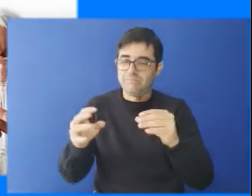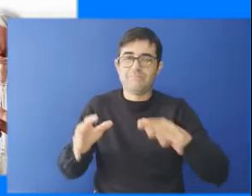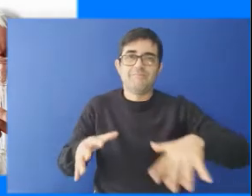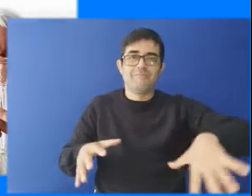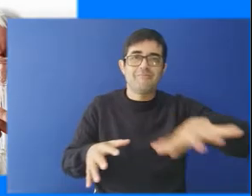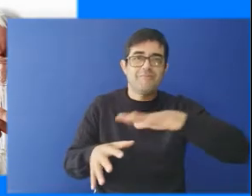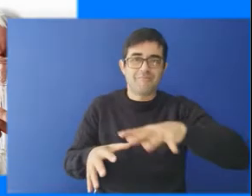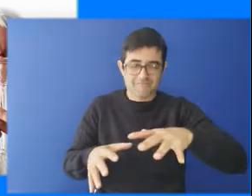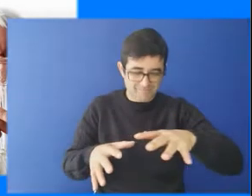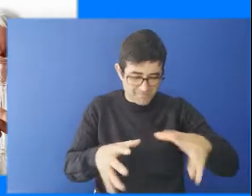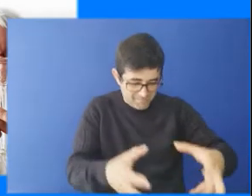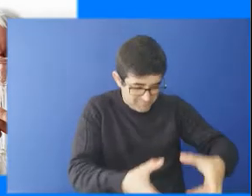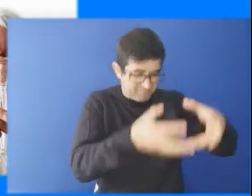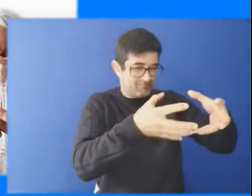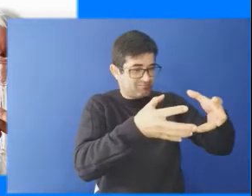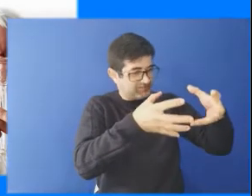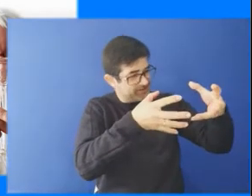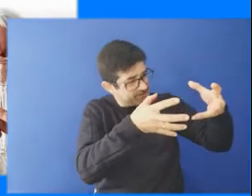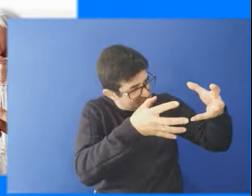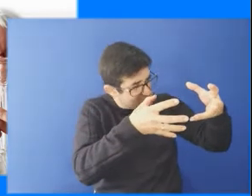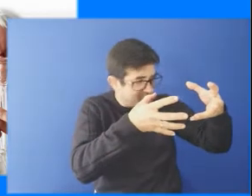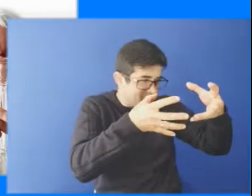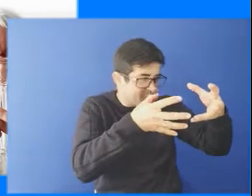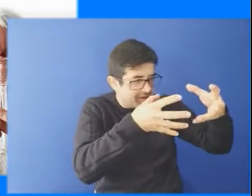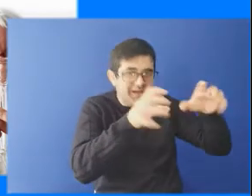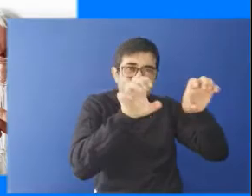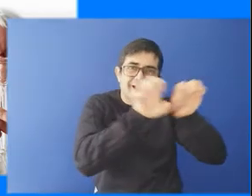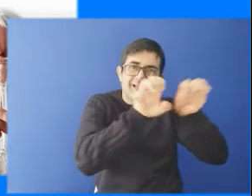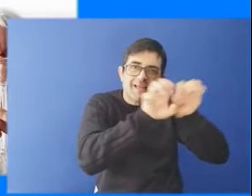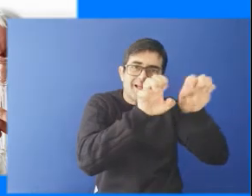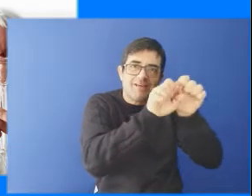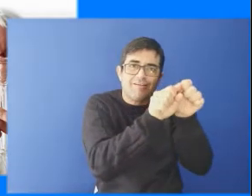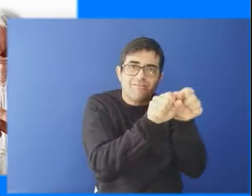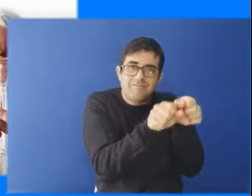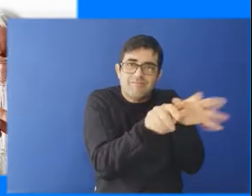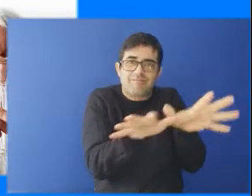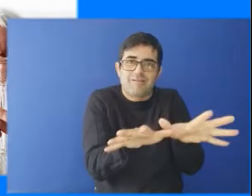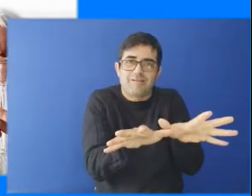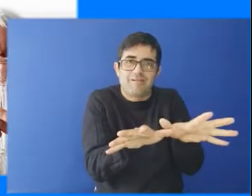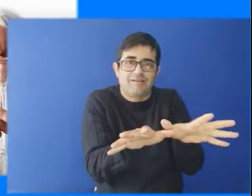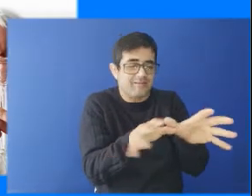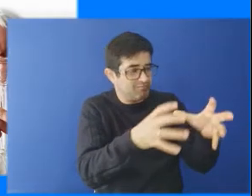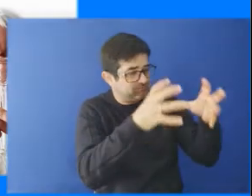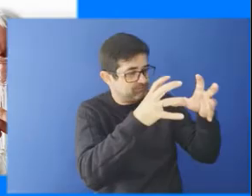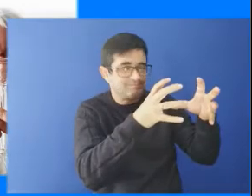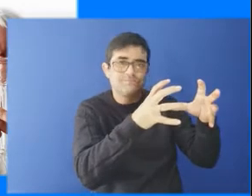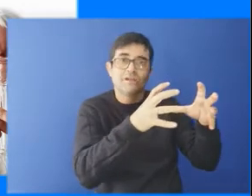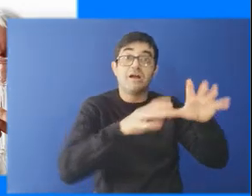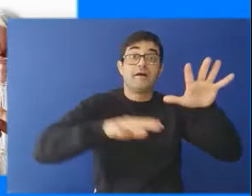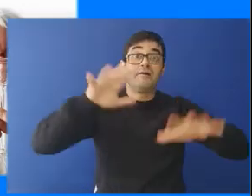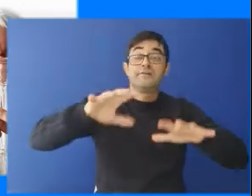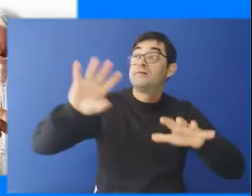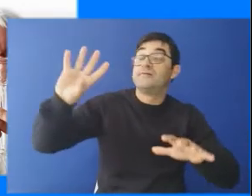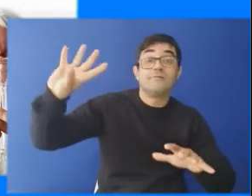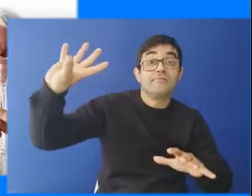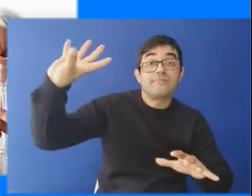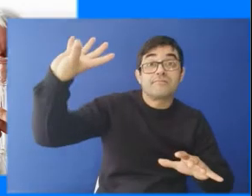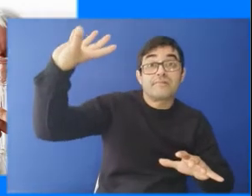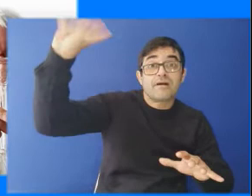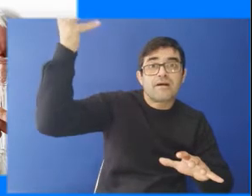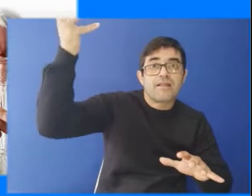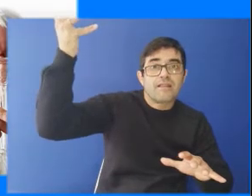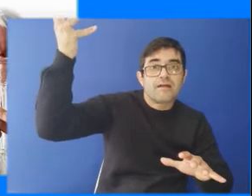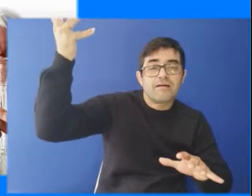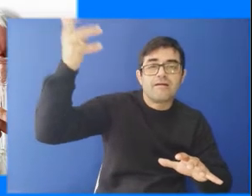algodão doce. A gente tira assim um naco de terra e vê essas estruturas formadas ali. E aí, com,